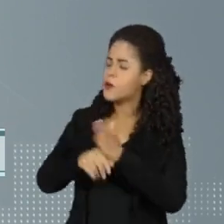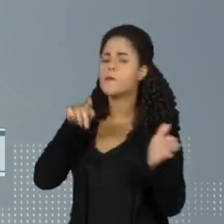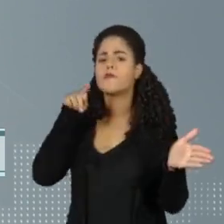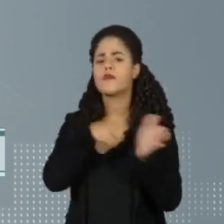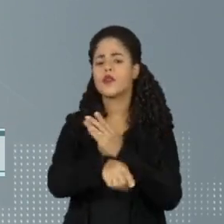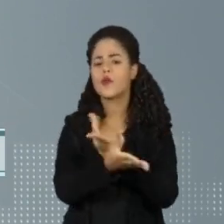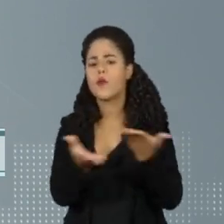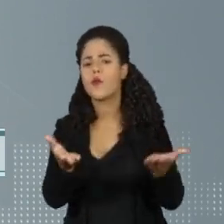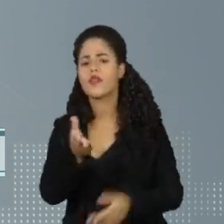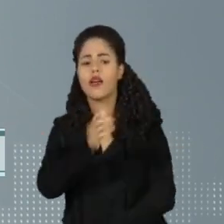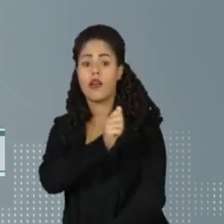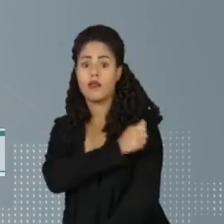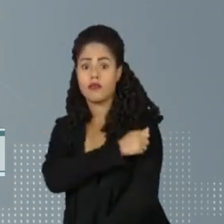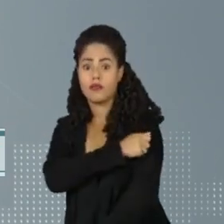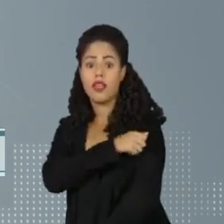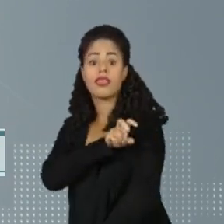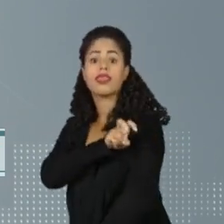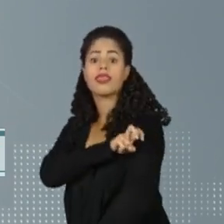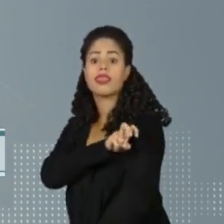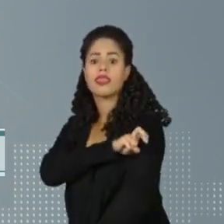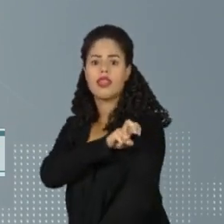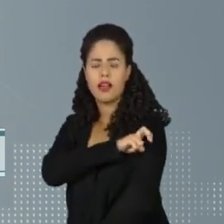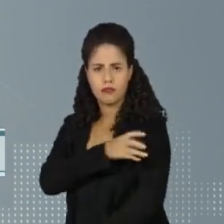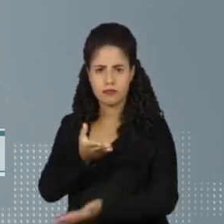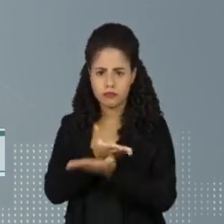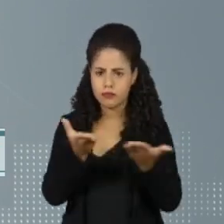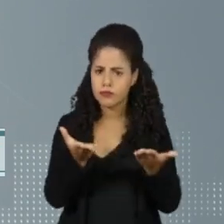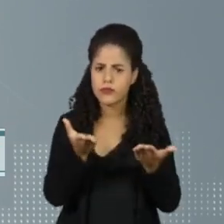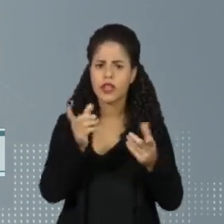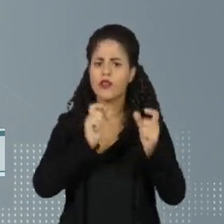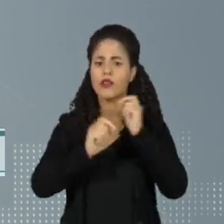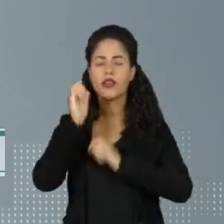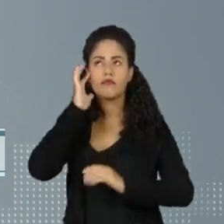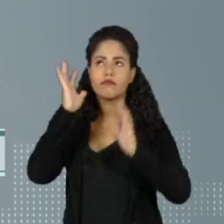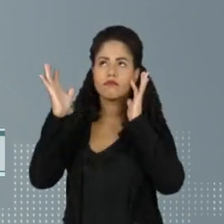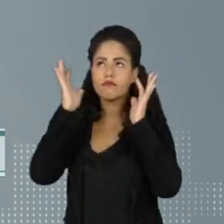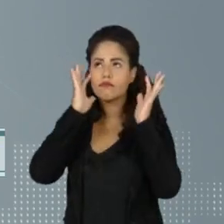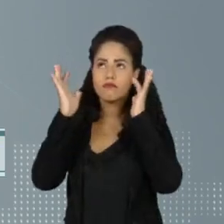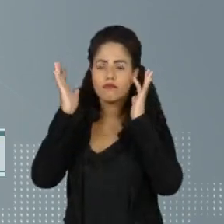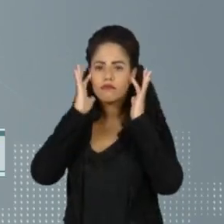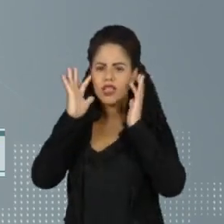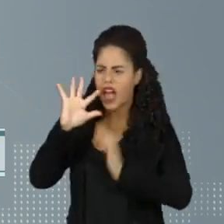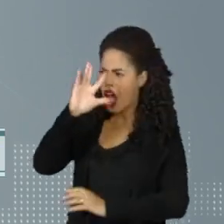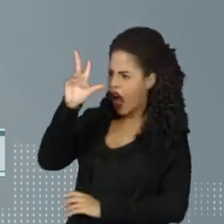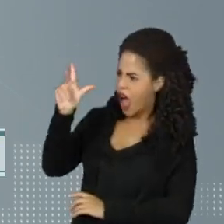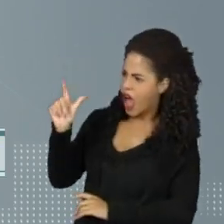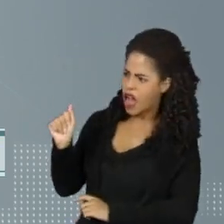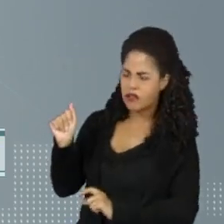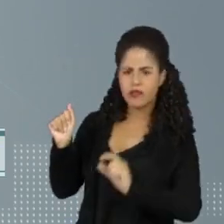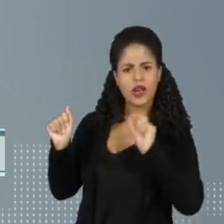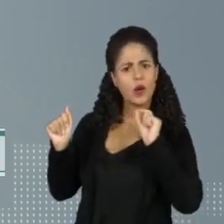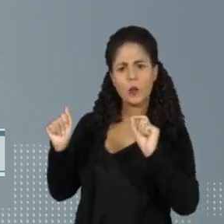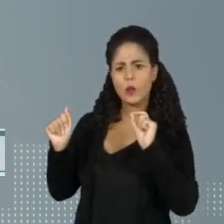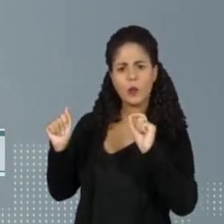aos alunos do 5º ano do ensino fundamental. O que vem à cabeça quando pensam em África?